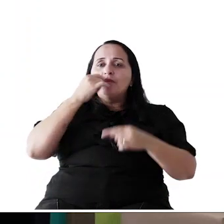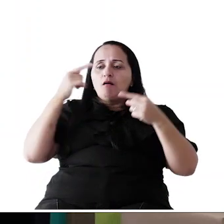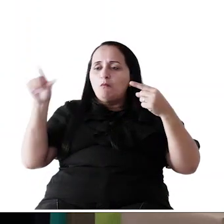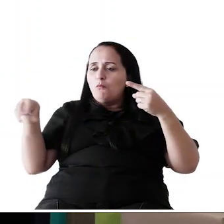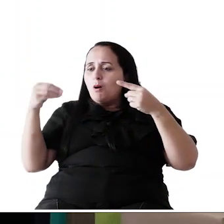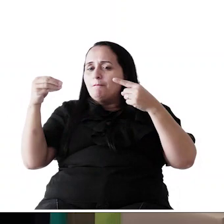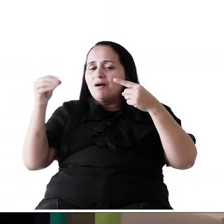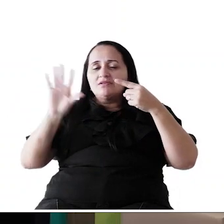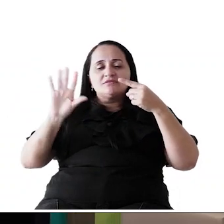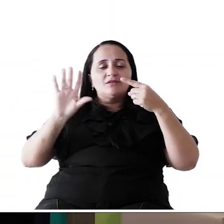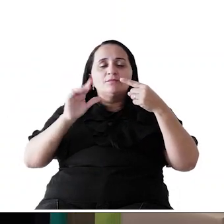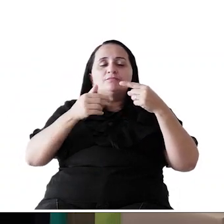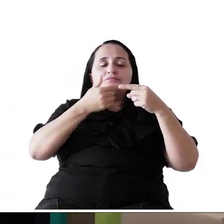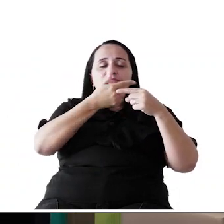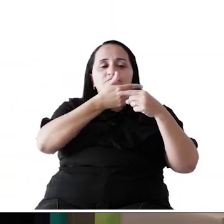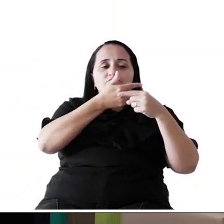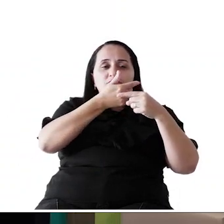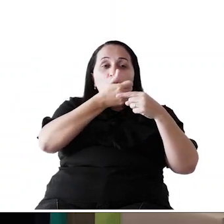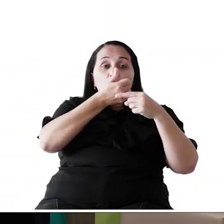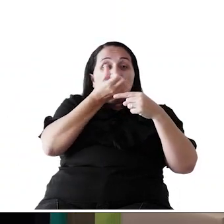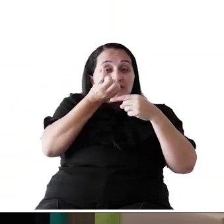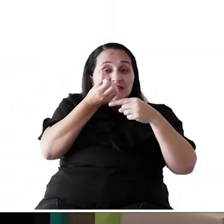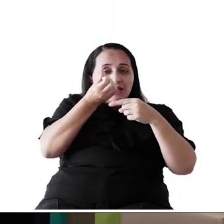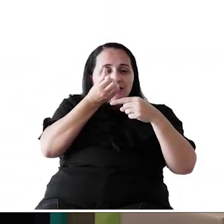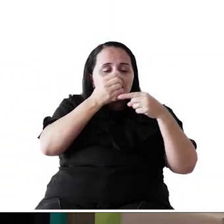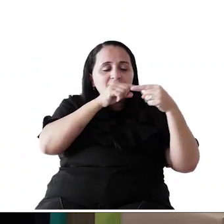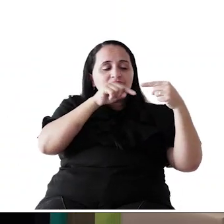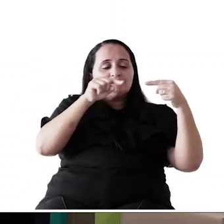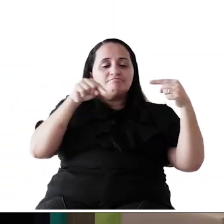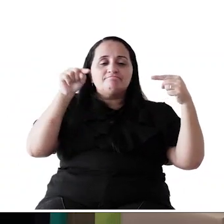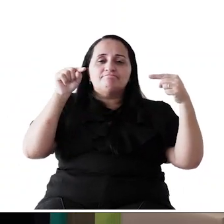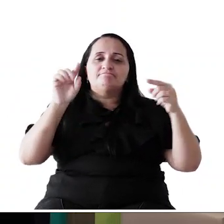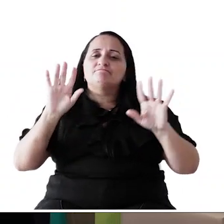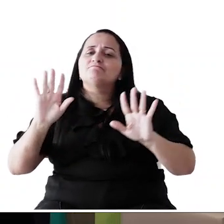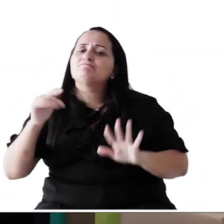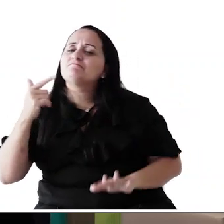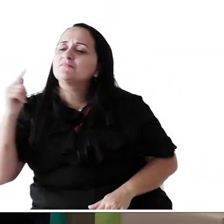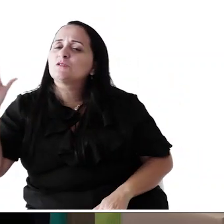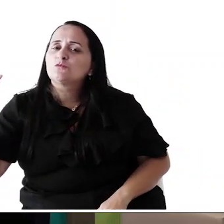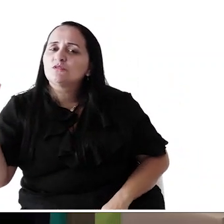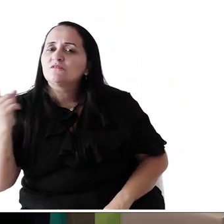Agora, 6 são verdes e as outras são vermelhas.